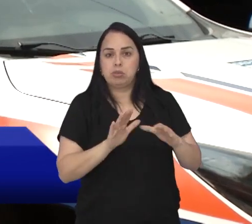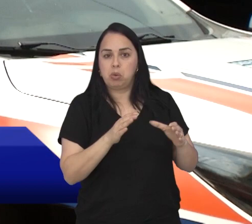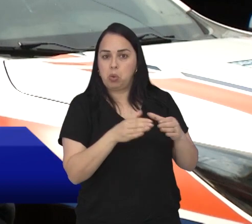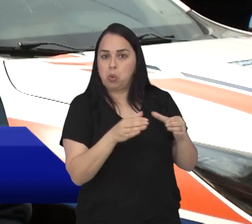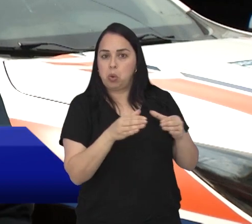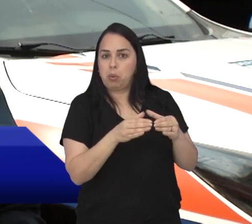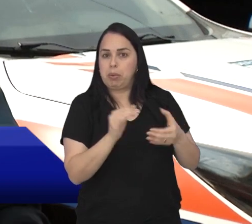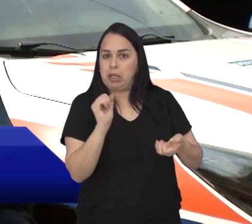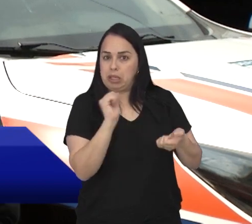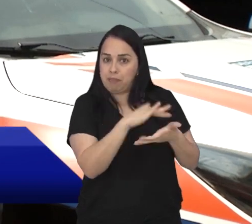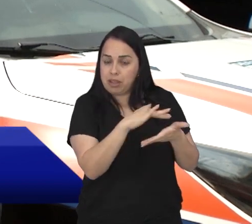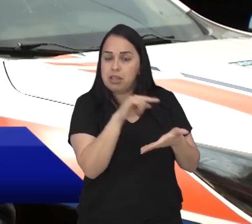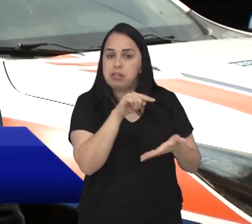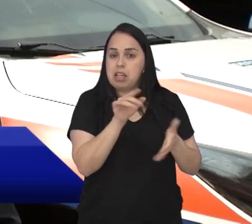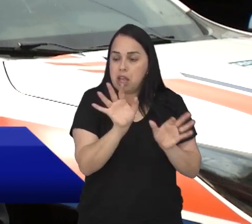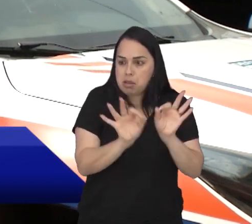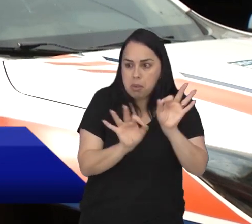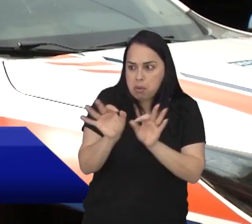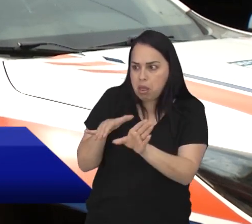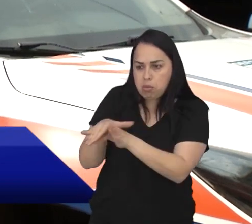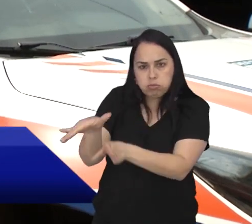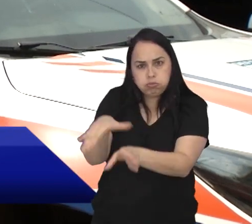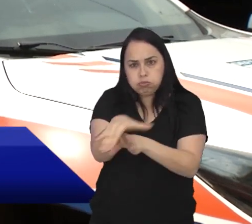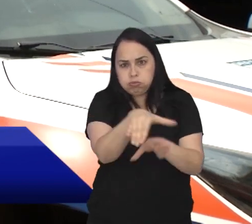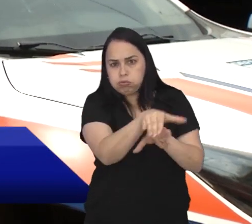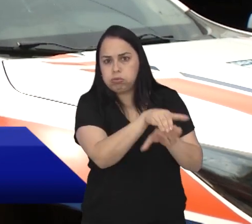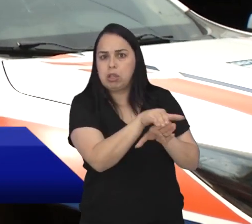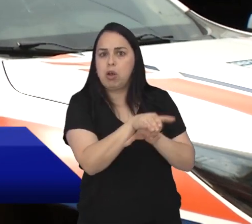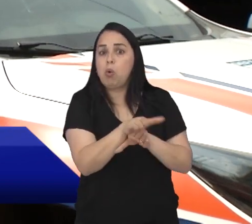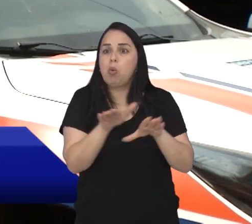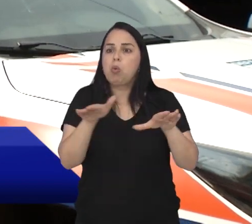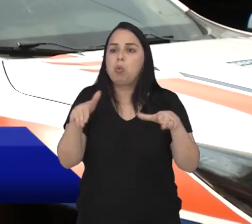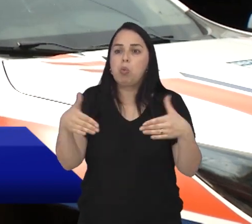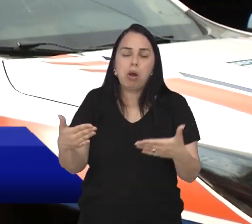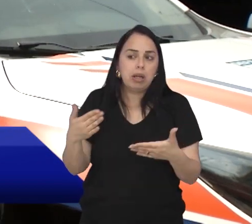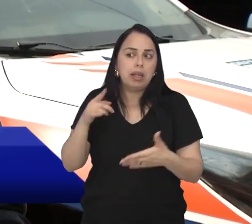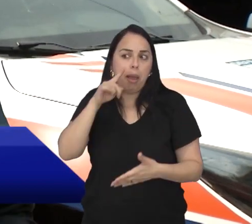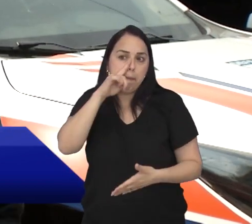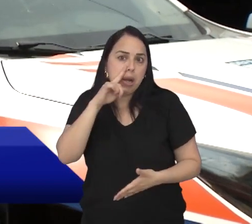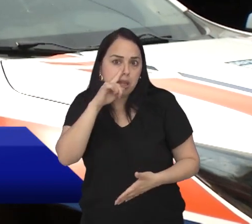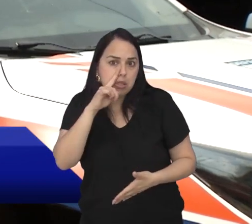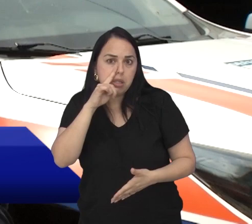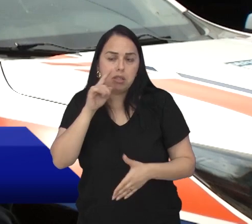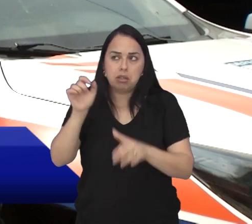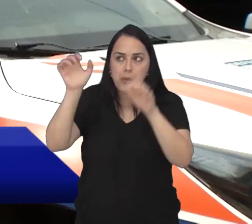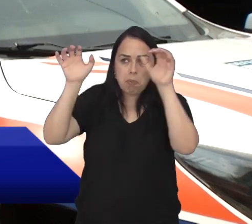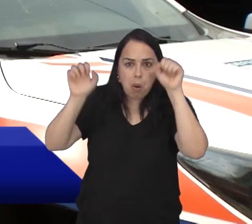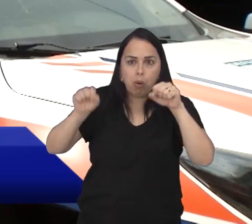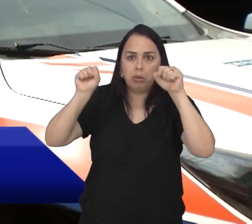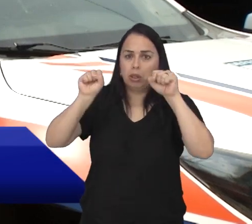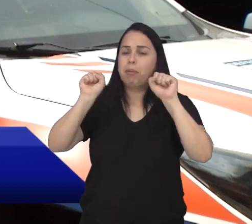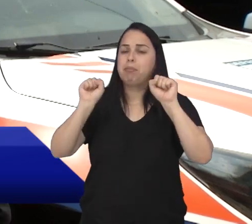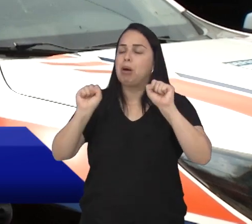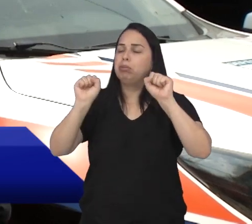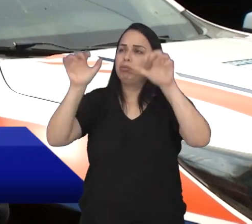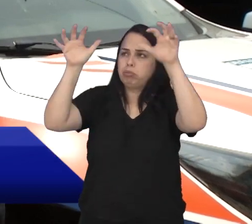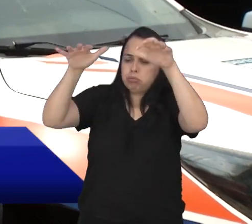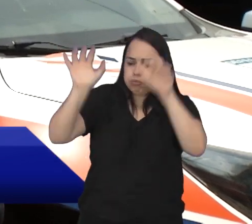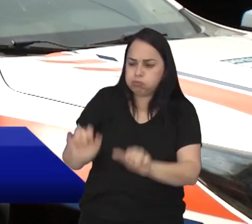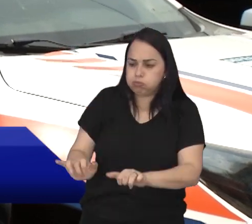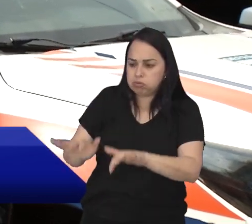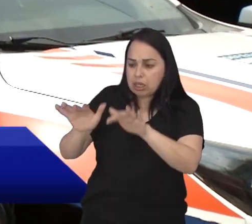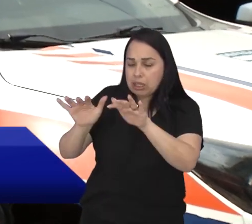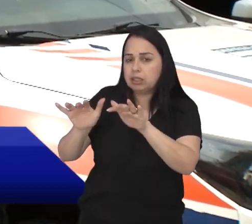a se preparar para também orientar a população sobre esses principais riscos de alagamento, deslizamento. E sobre esse assunto a